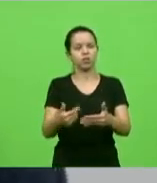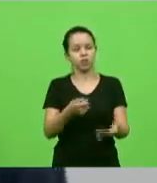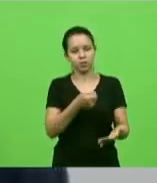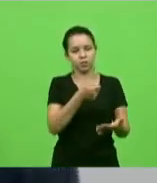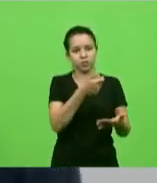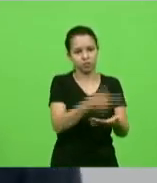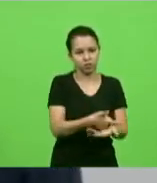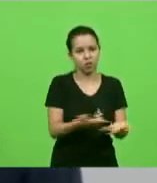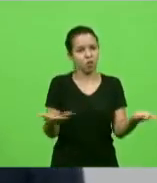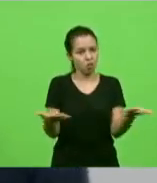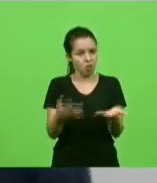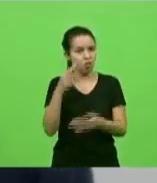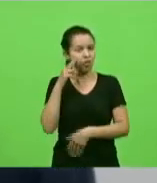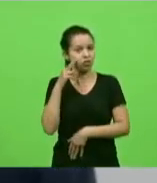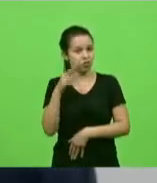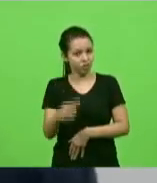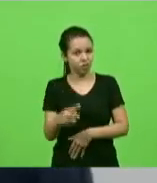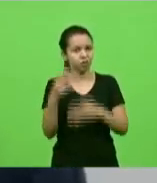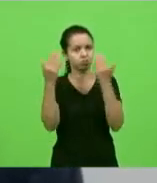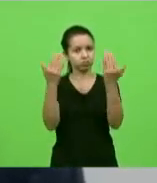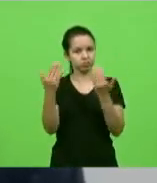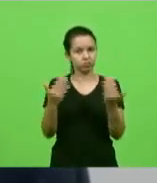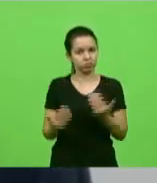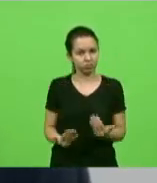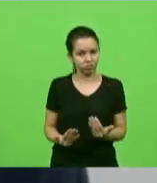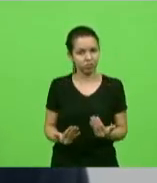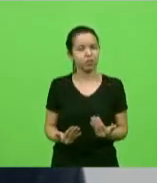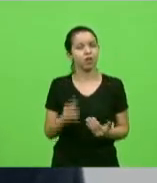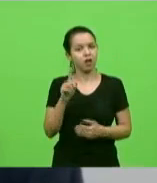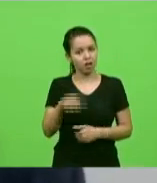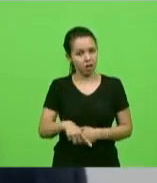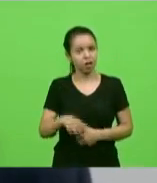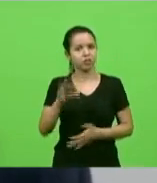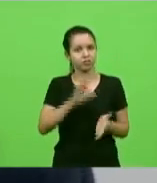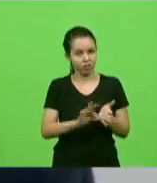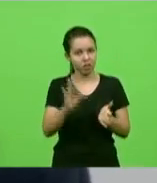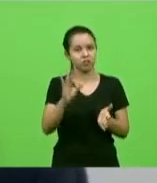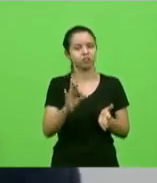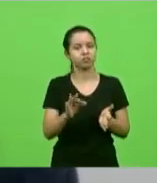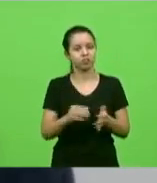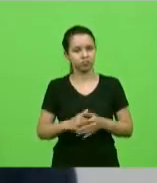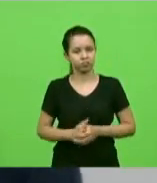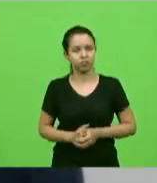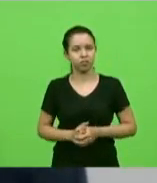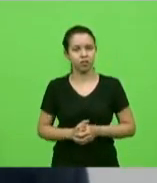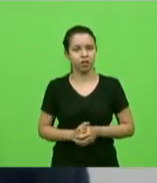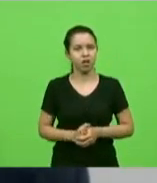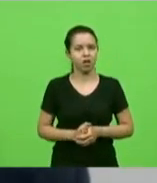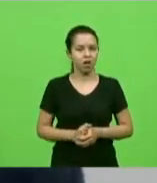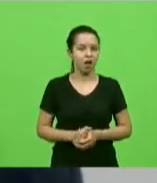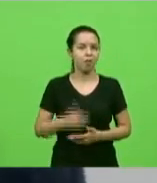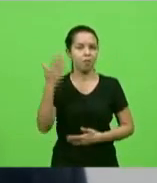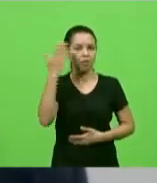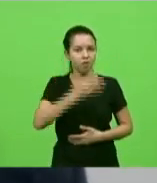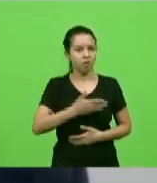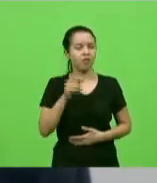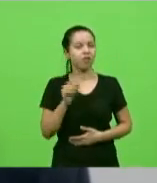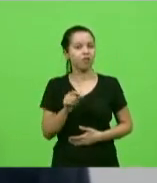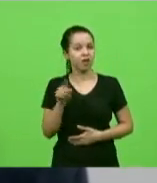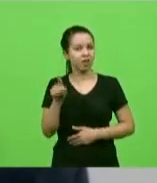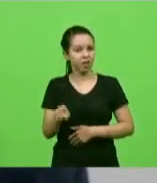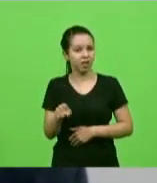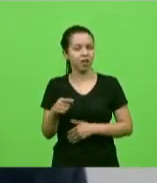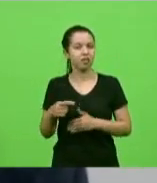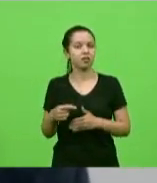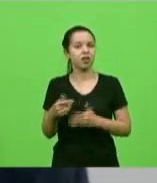que se vê hoje em apuração. De fundamental destaque nessa oportunidade é a constatação que se